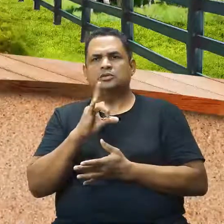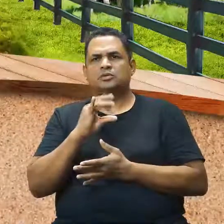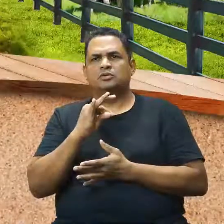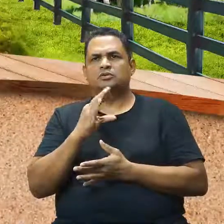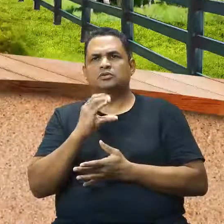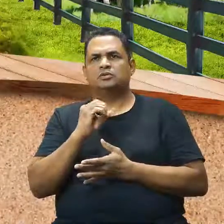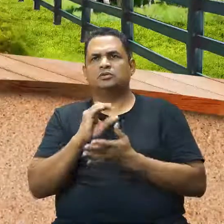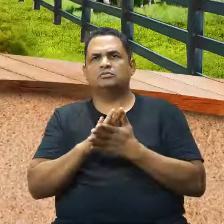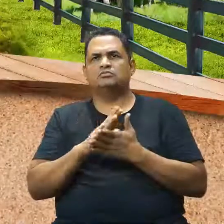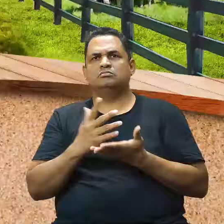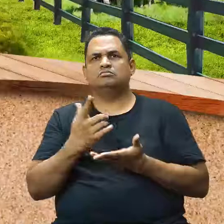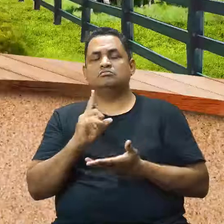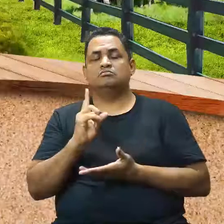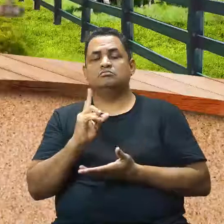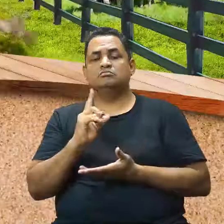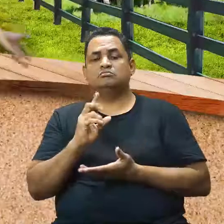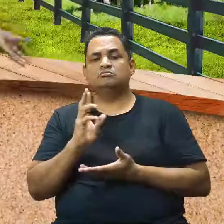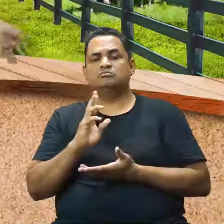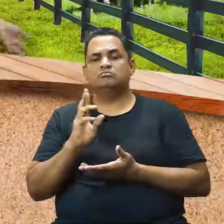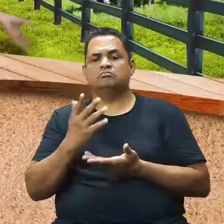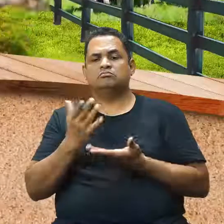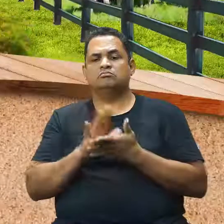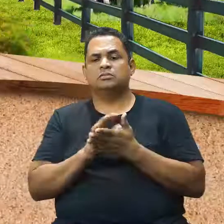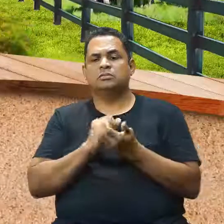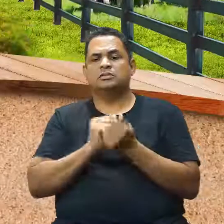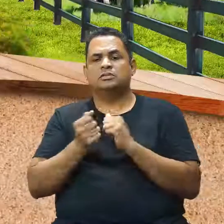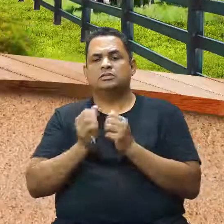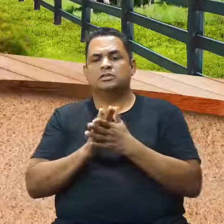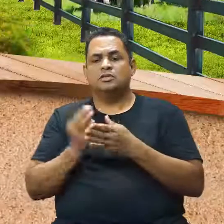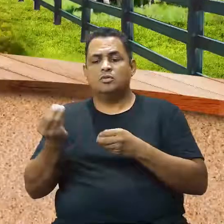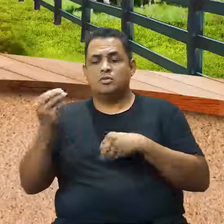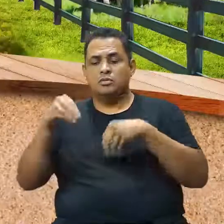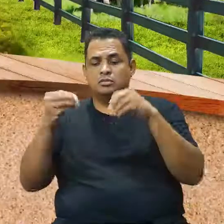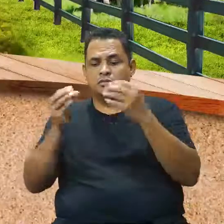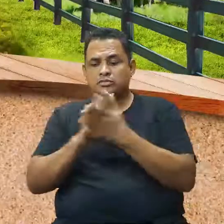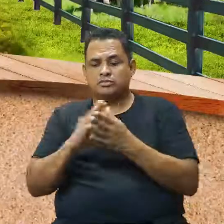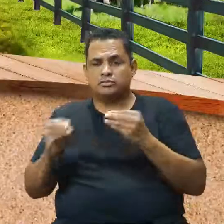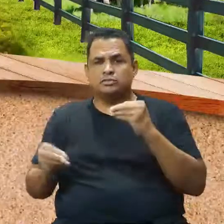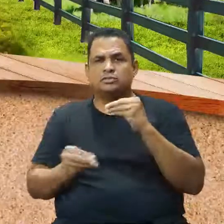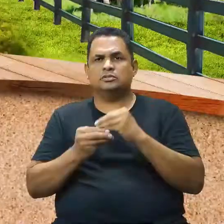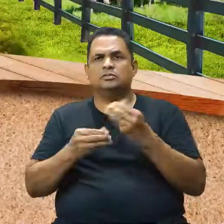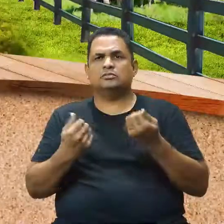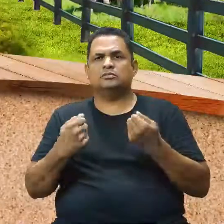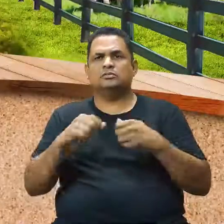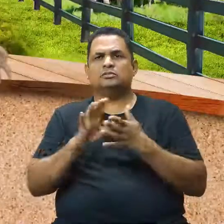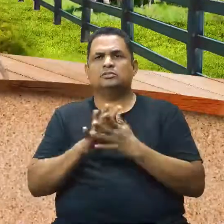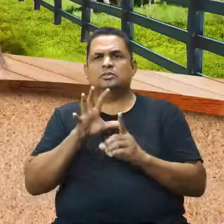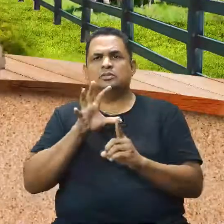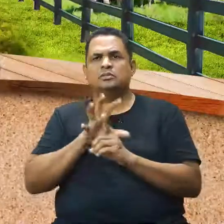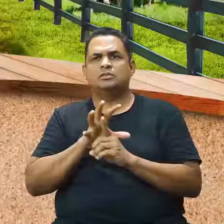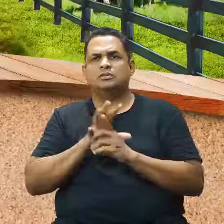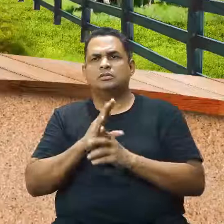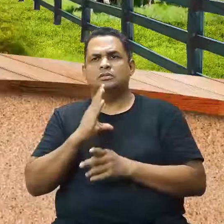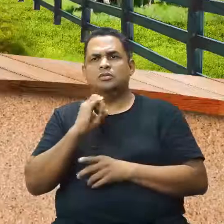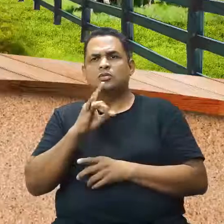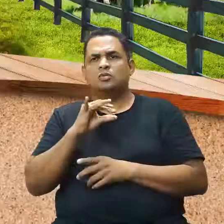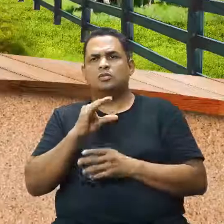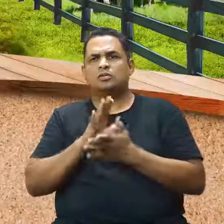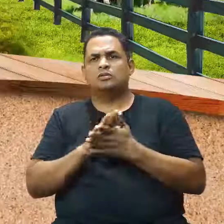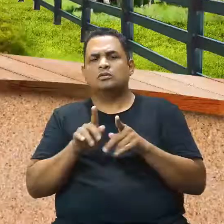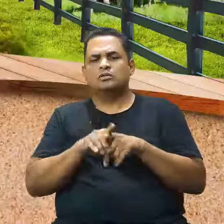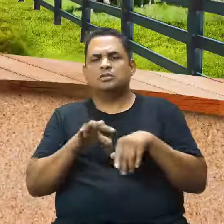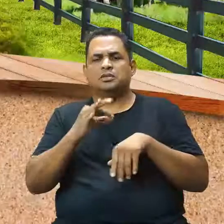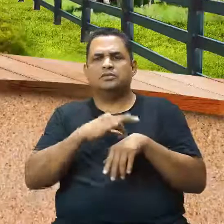insetos. Quem não está adaptado são as cultivares que nós vamos inserir dentro da floresta, que podem sofrer ataque tanto do cupim quanto